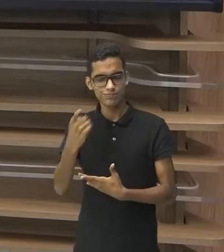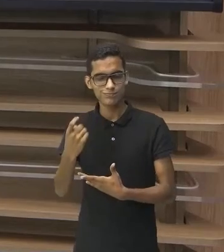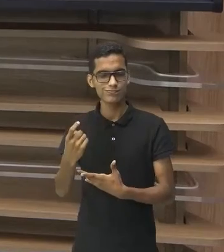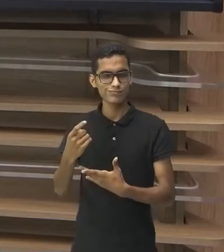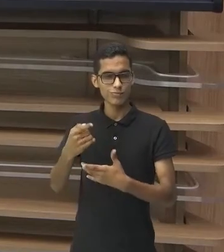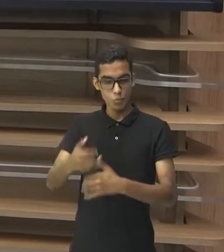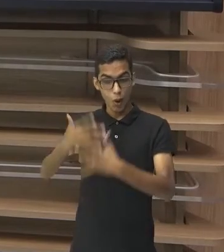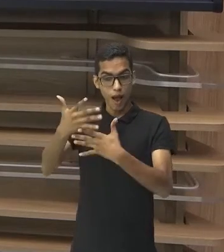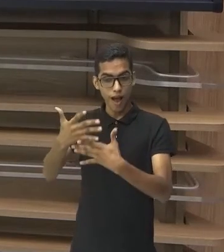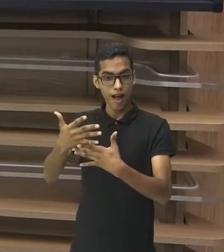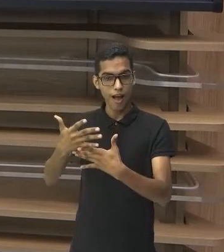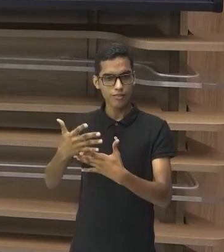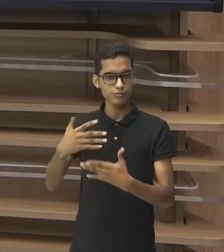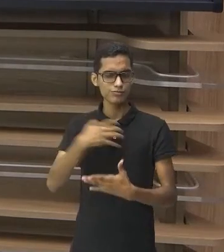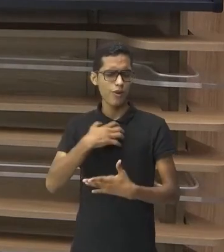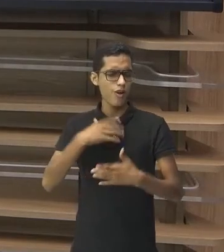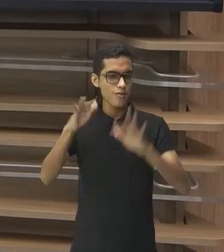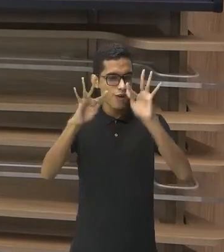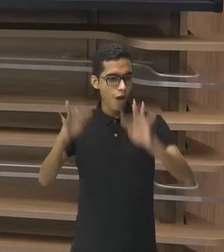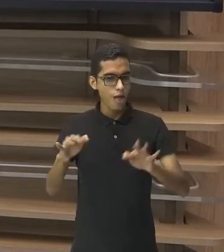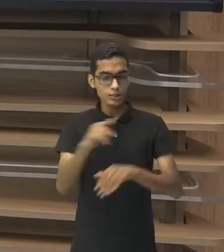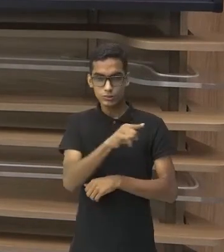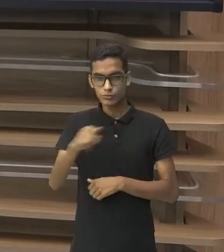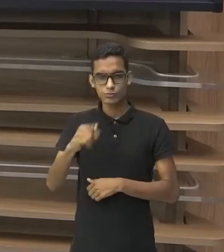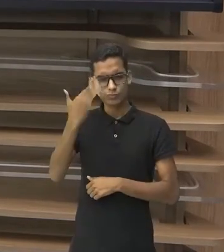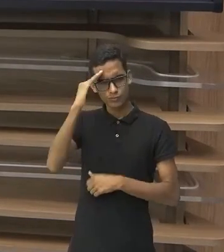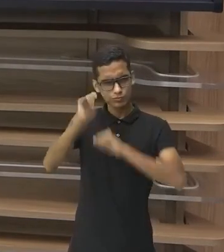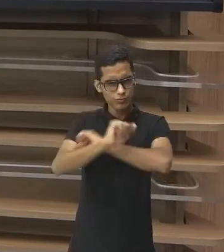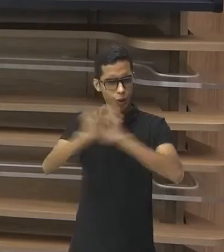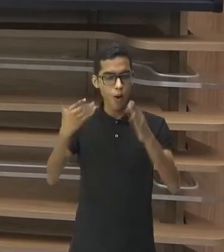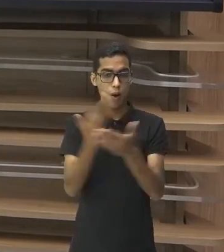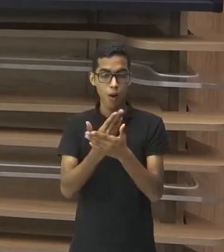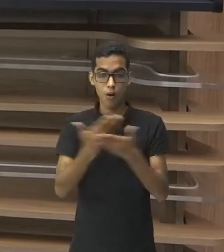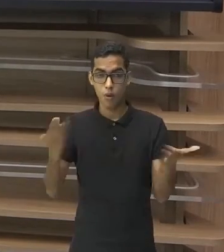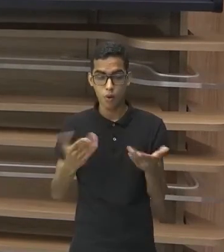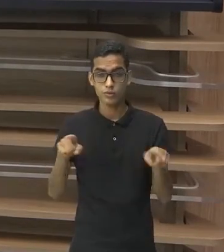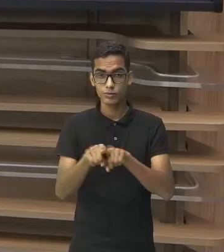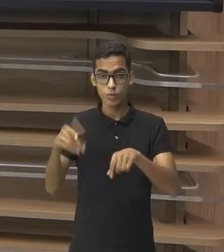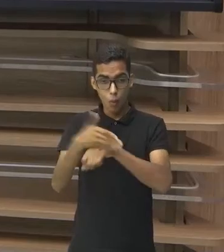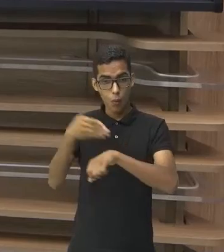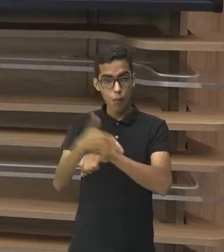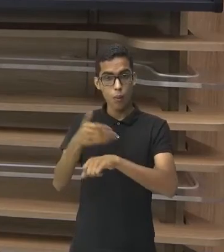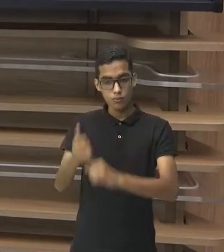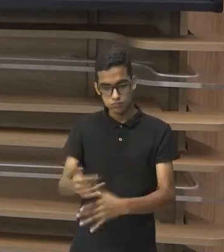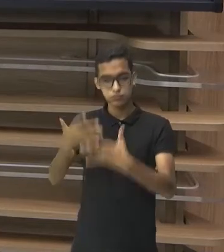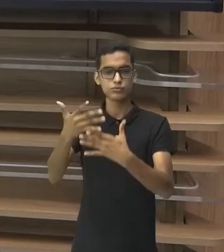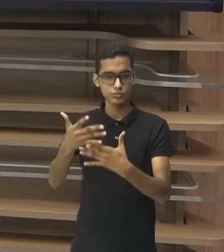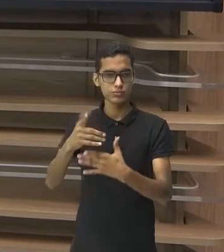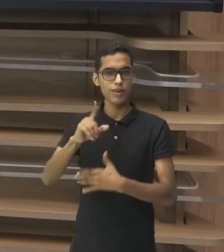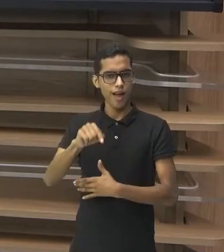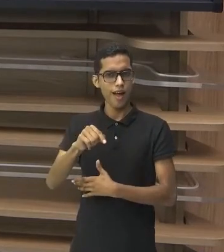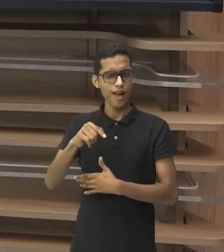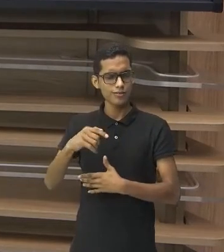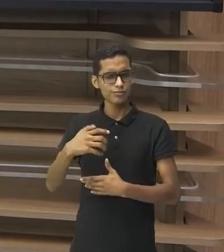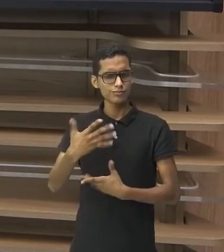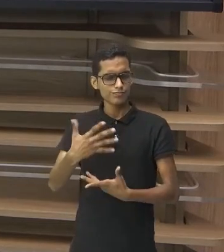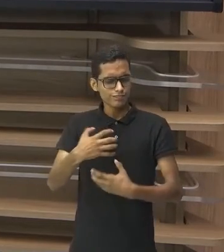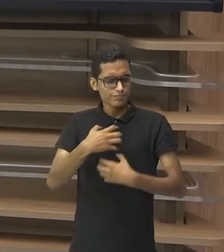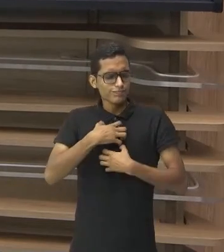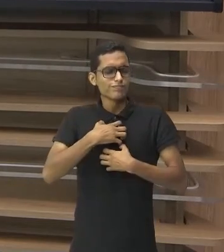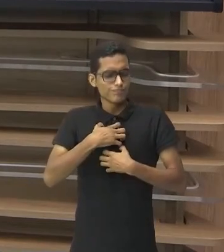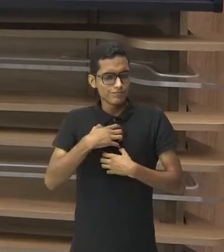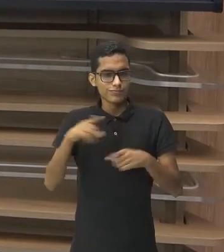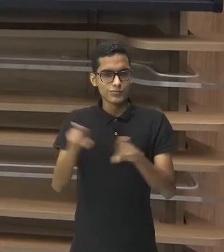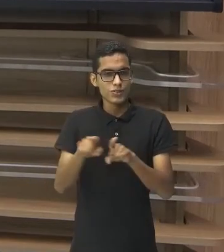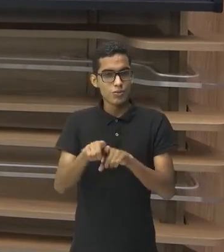professor muito feliz, porque é sinal que vocês estão compreendendo a aula, estão participando, é participativo, isso engrandece a nossa aula de